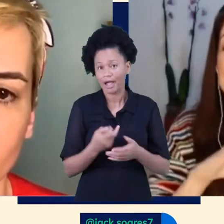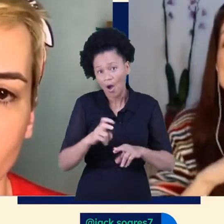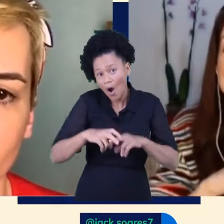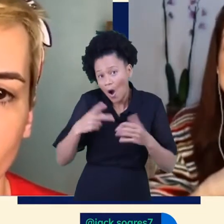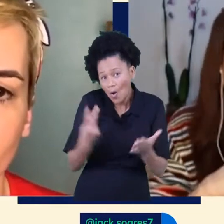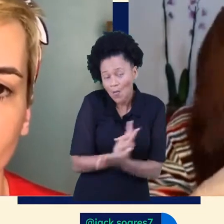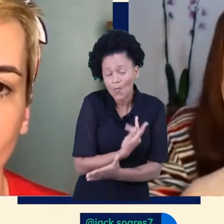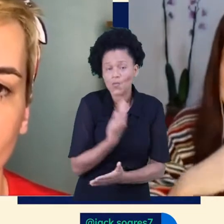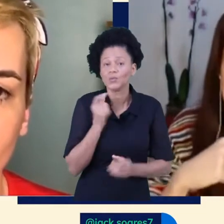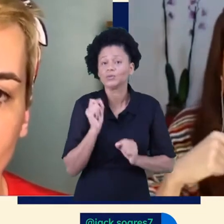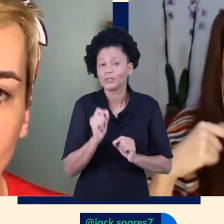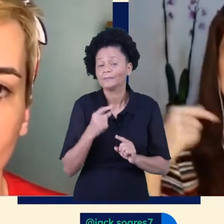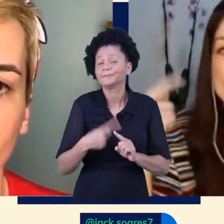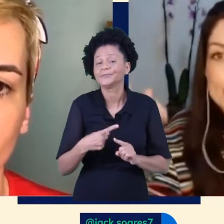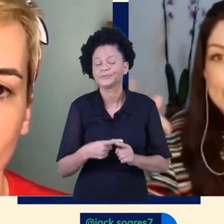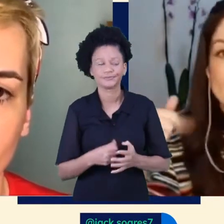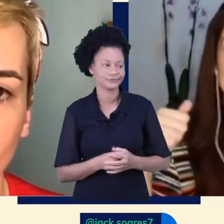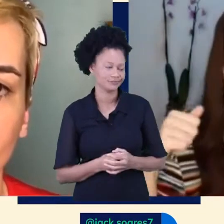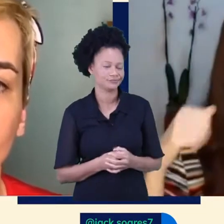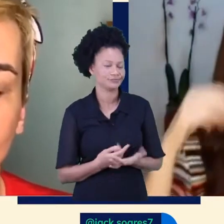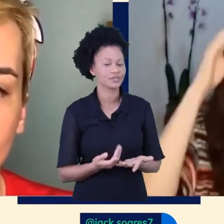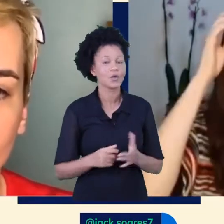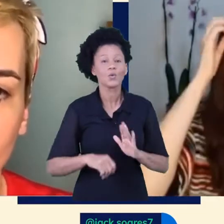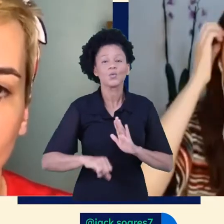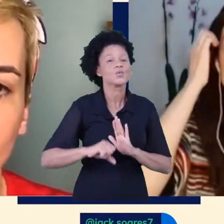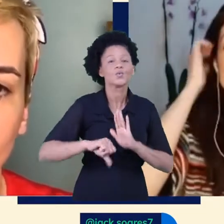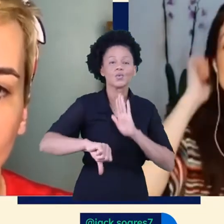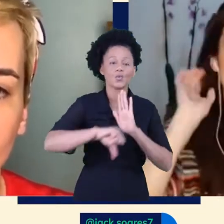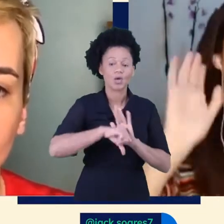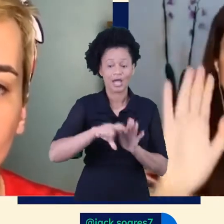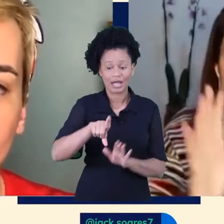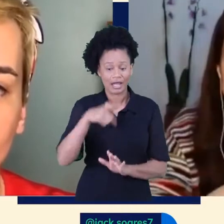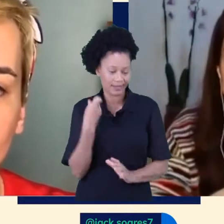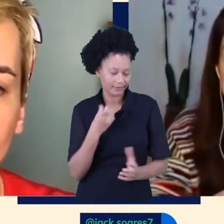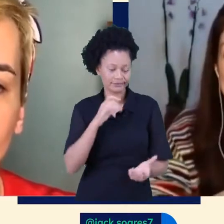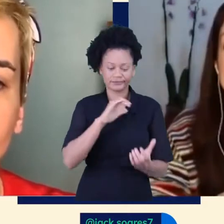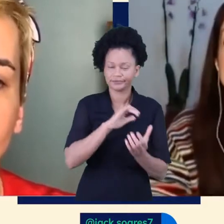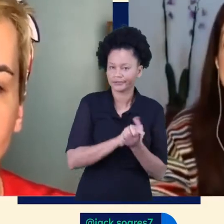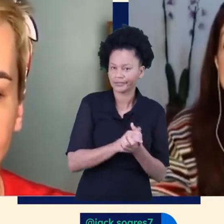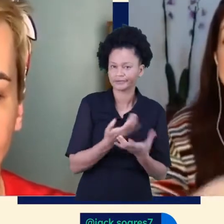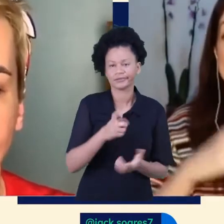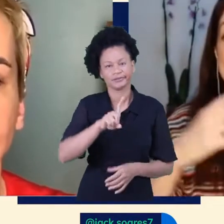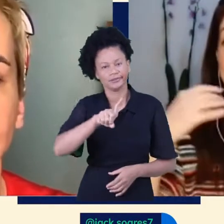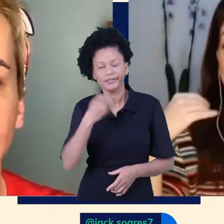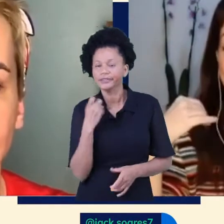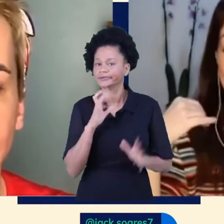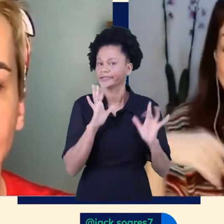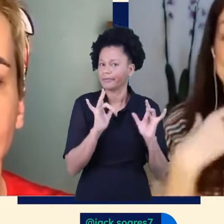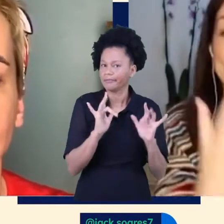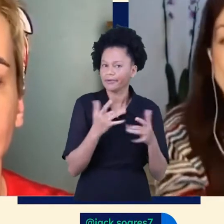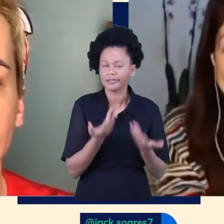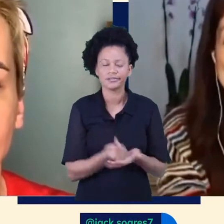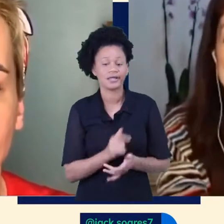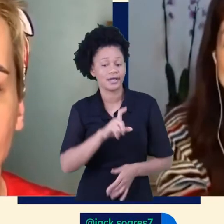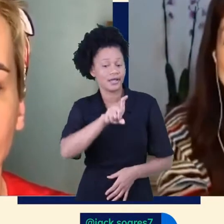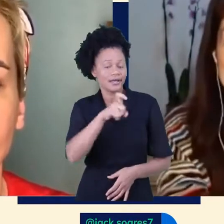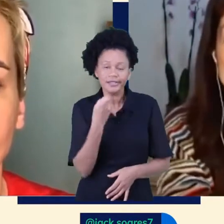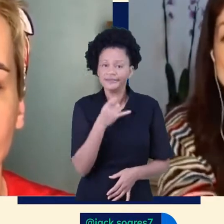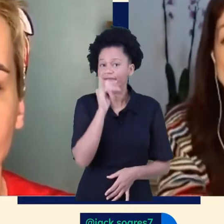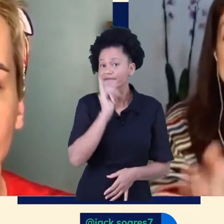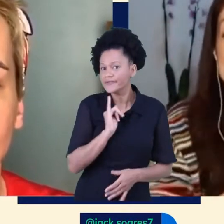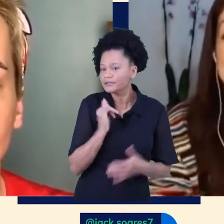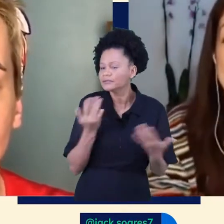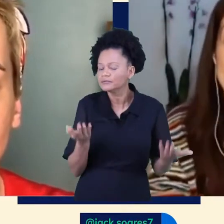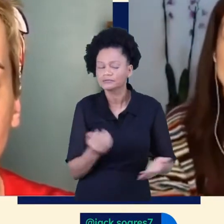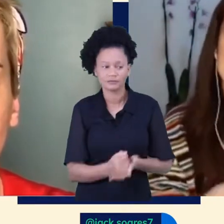é cometido pelo ex-companheiro, ex-marido, ex-namorado, ex-ficante, né? Então ele acha que era